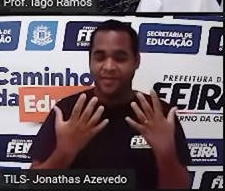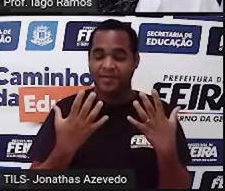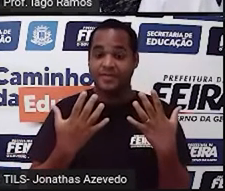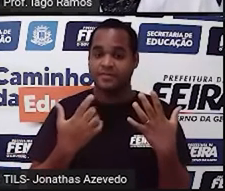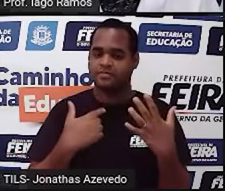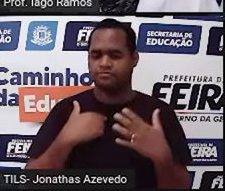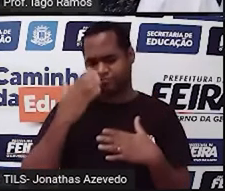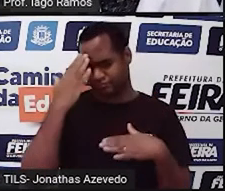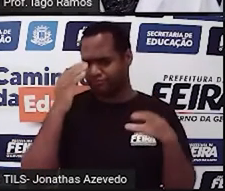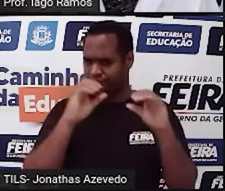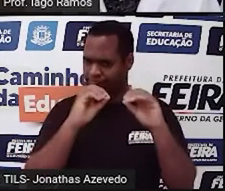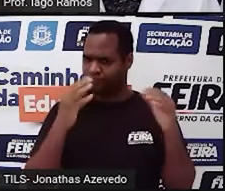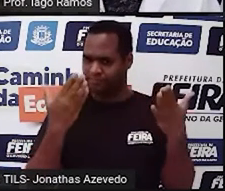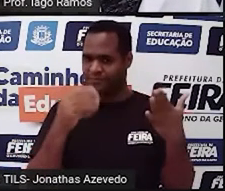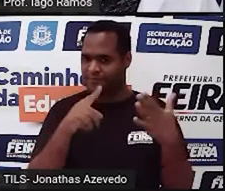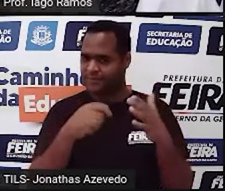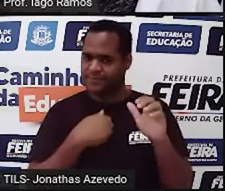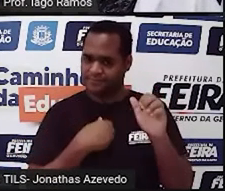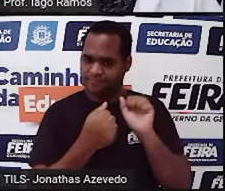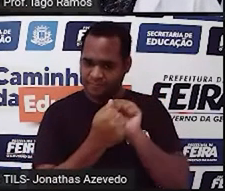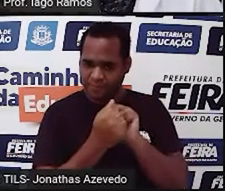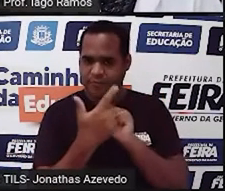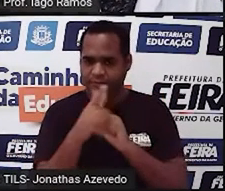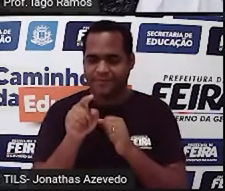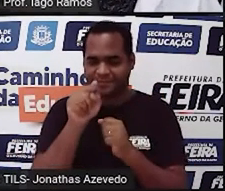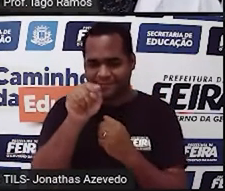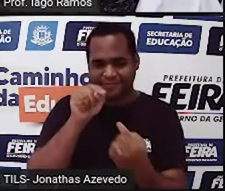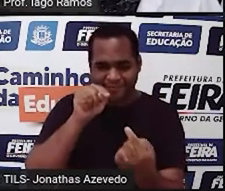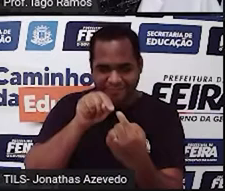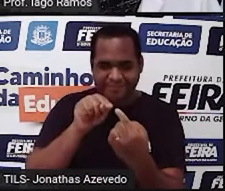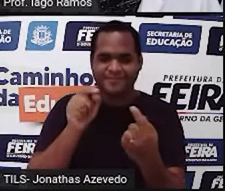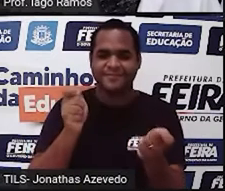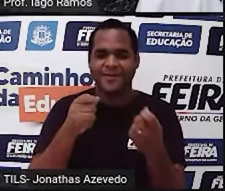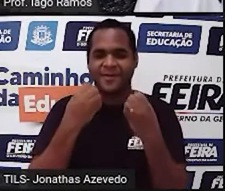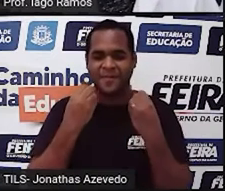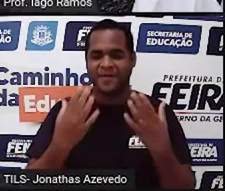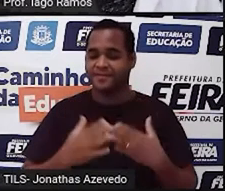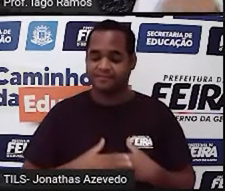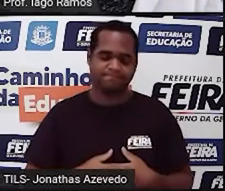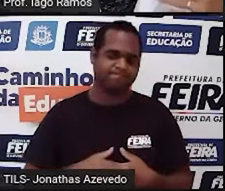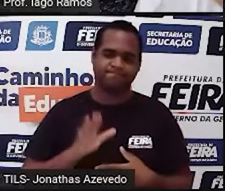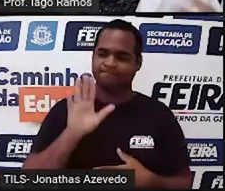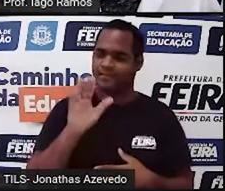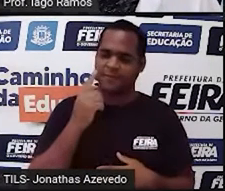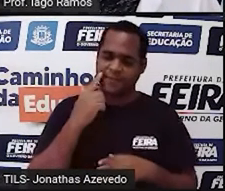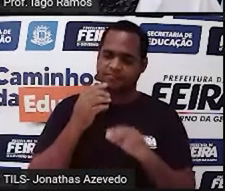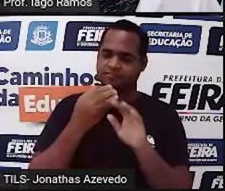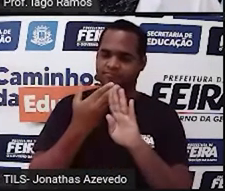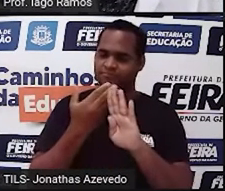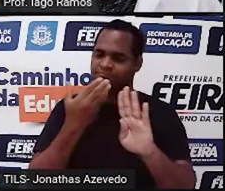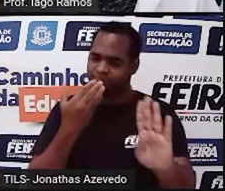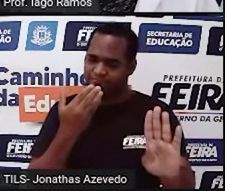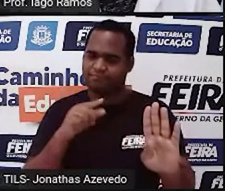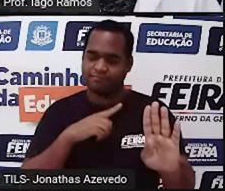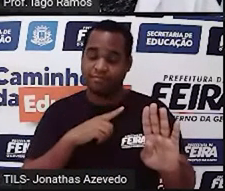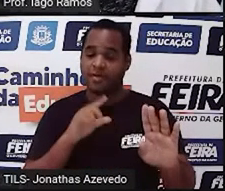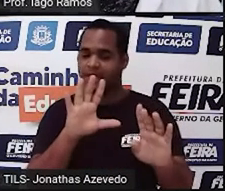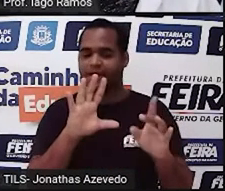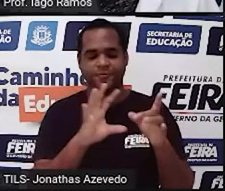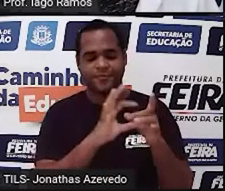claro eu aqui você aí do outro lado mas né Mesmo distantes